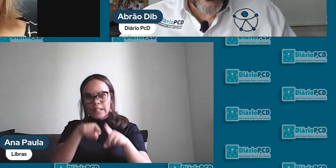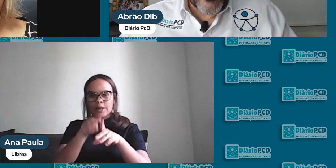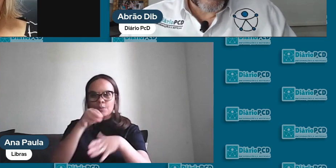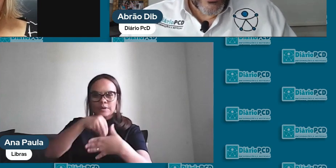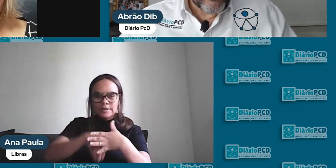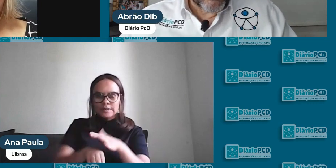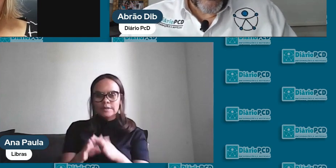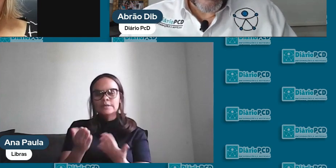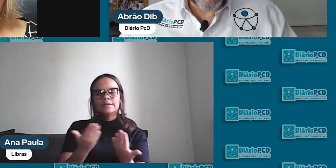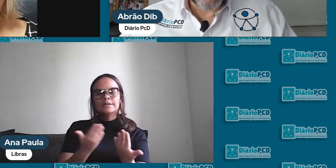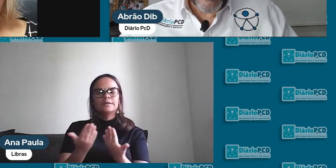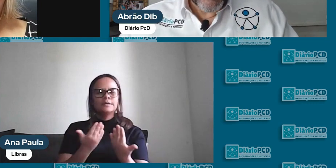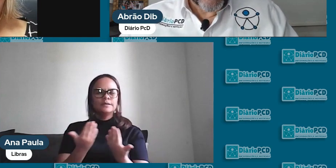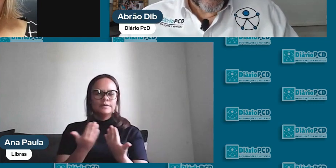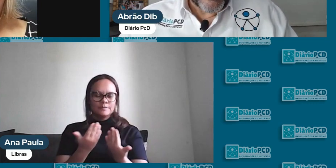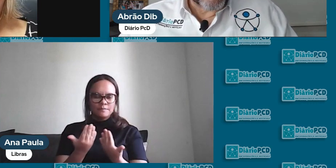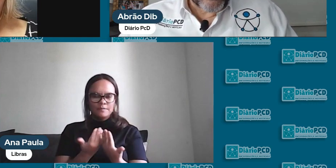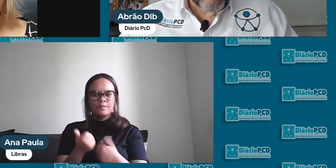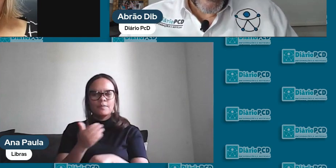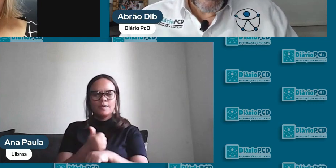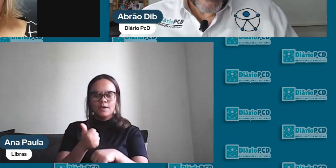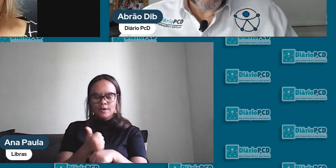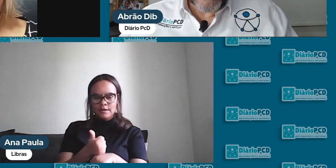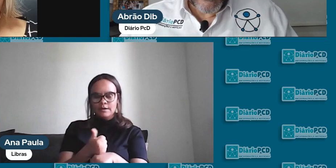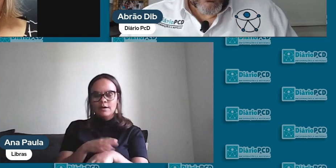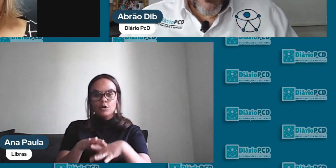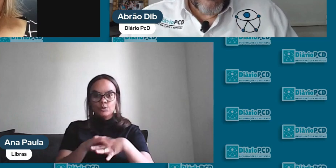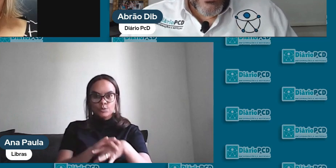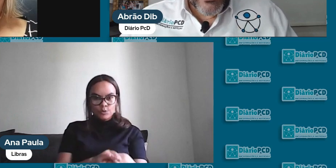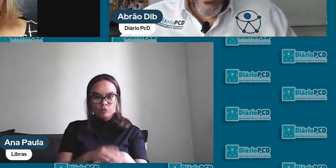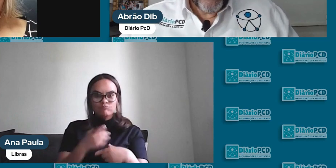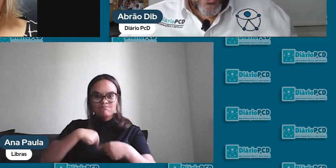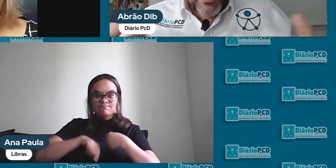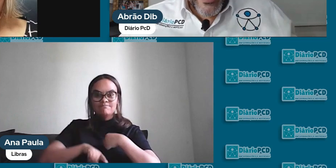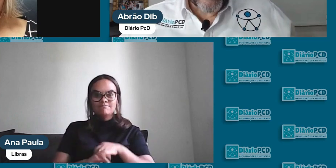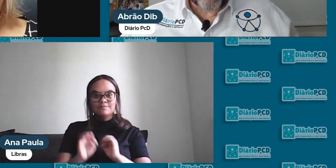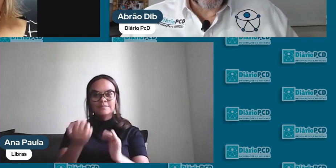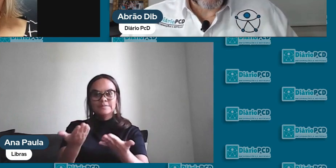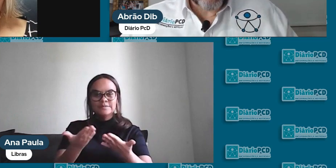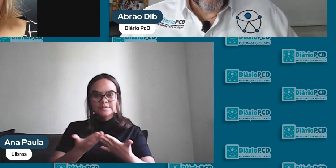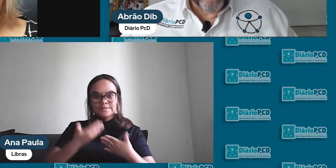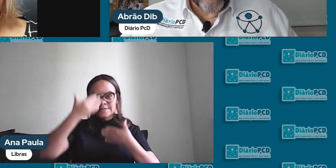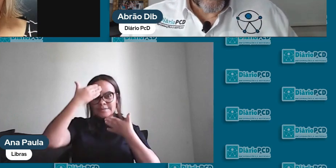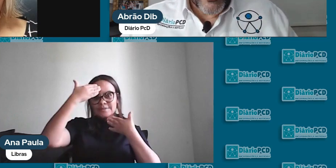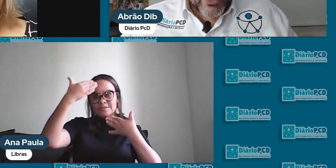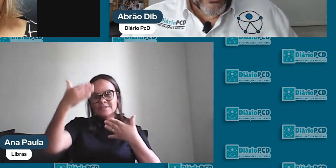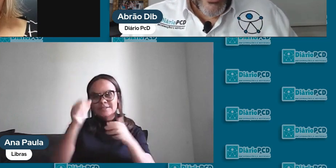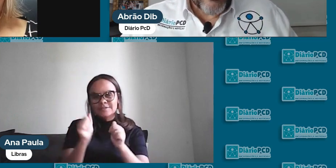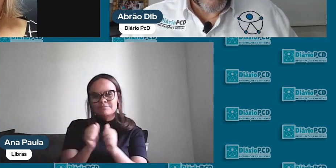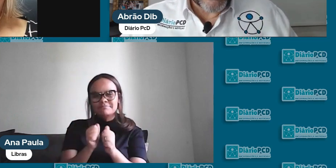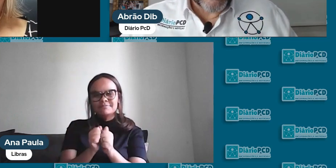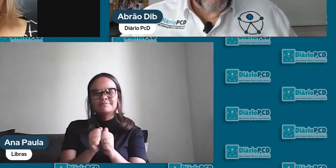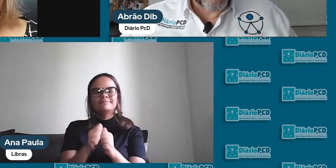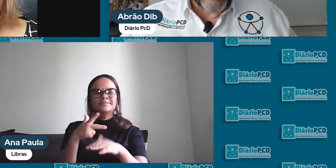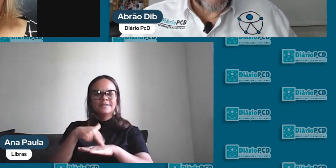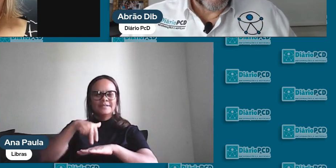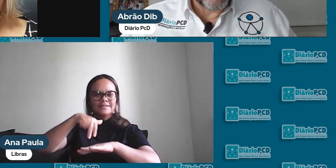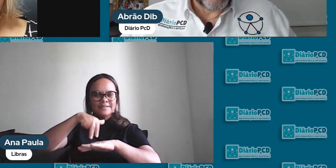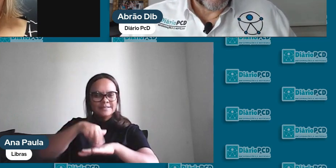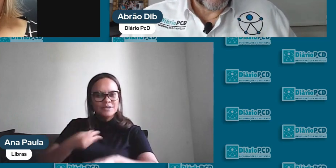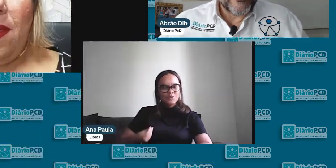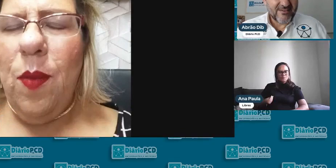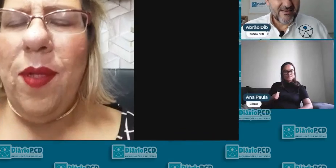com pacientes com doenças crônicas. Doutora Renata, seja muito bem-vinda. Obrigado por estar conosco aqui no Diário PCD,